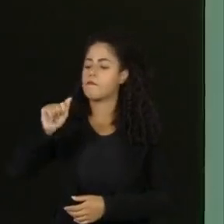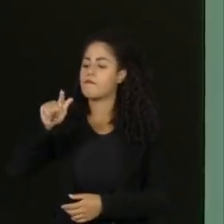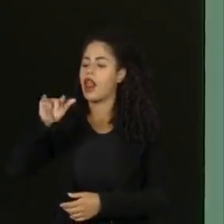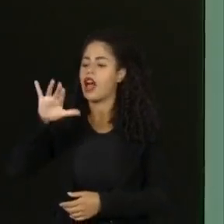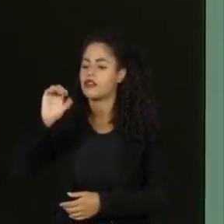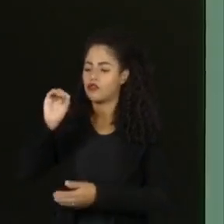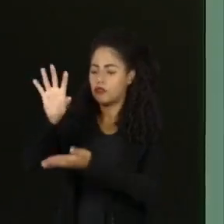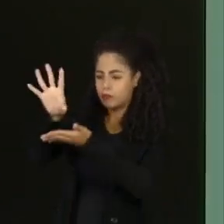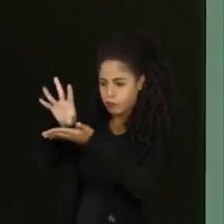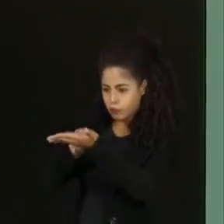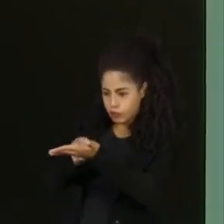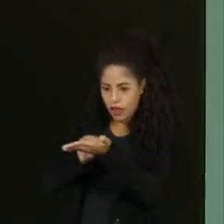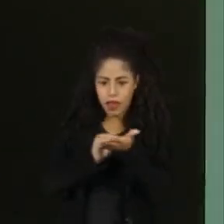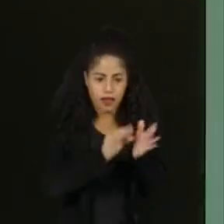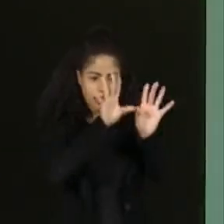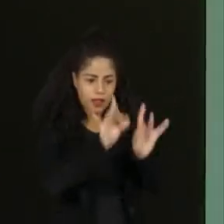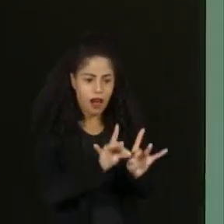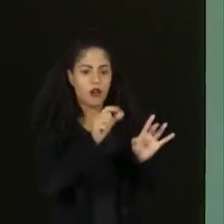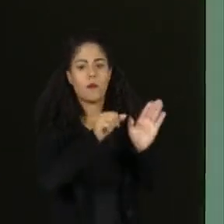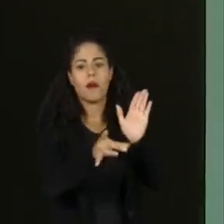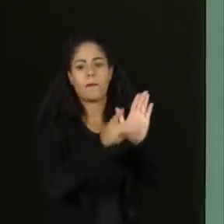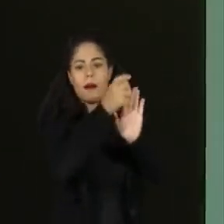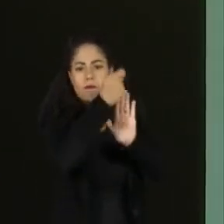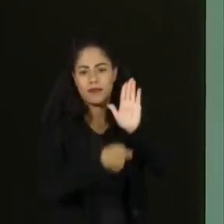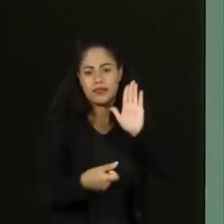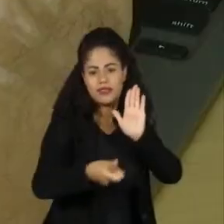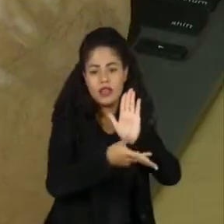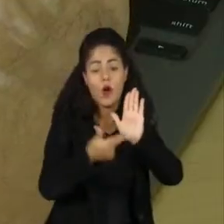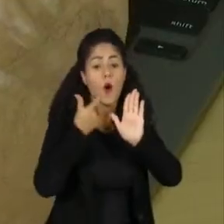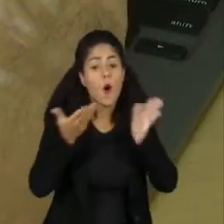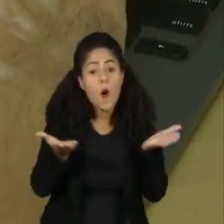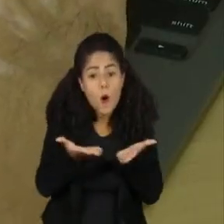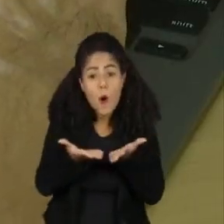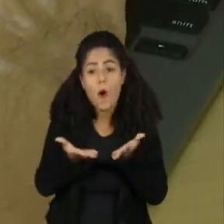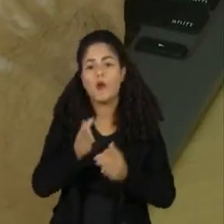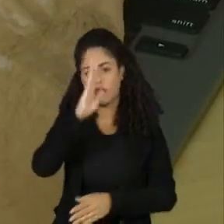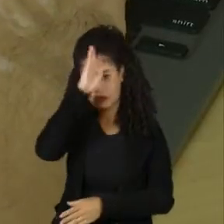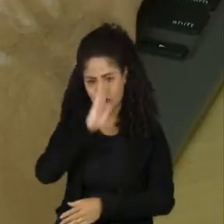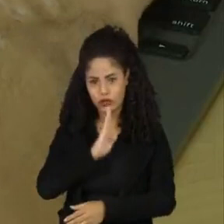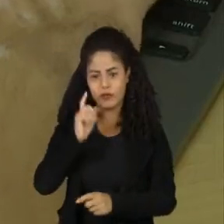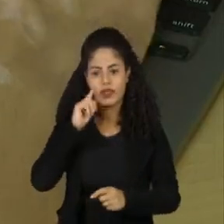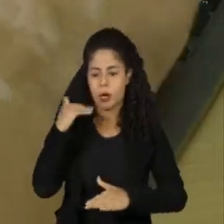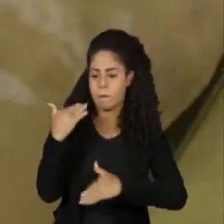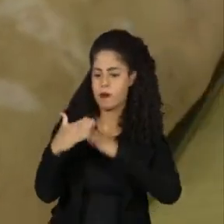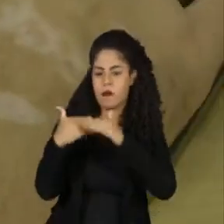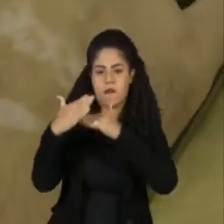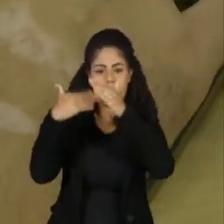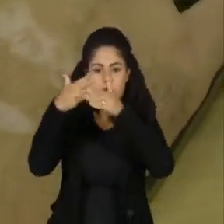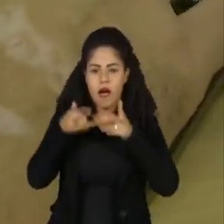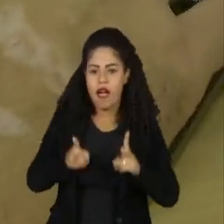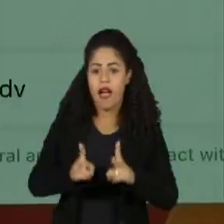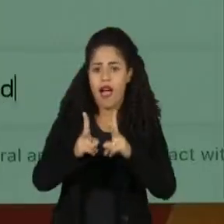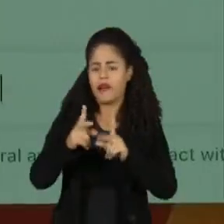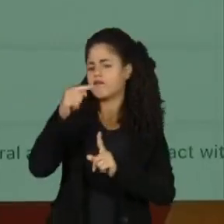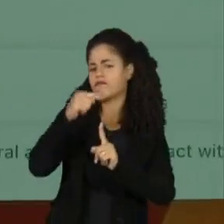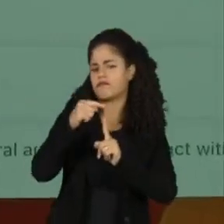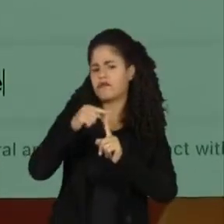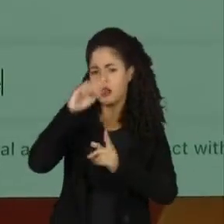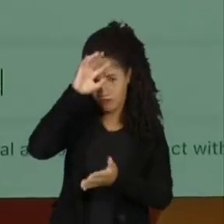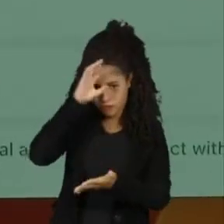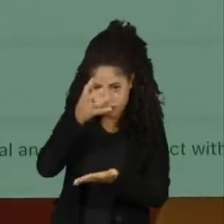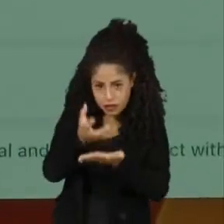copiar e colar e a cobrança pelo serviço, que hoje é gratuito. E vê a evolução contínua deste tipo de